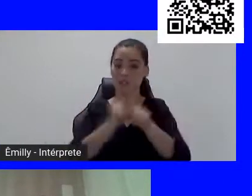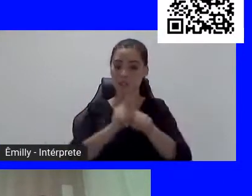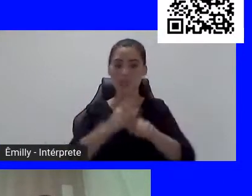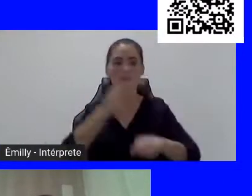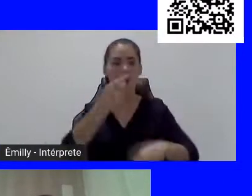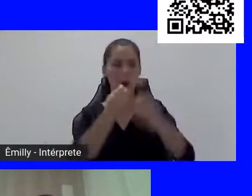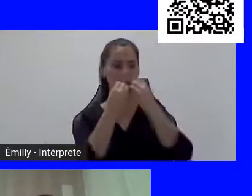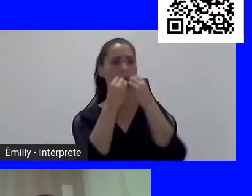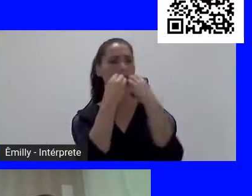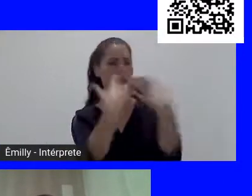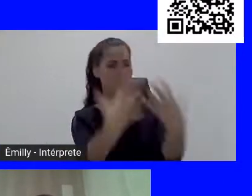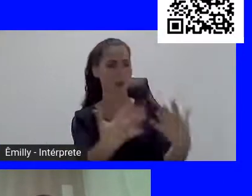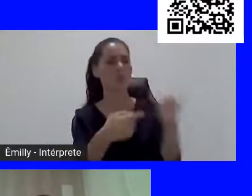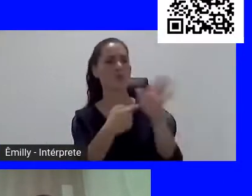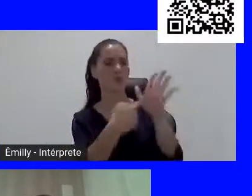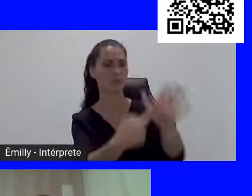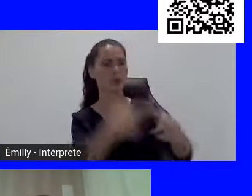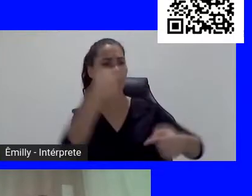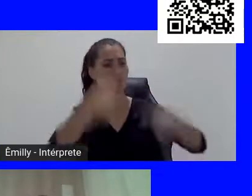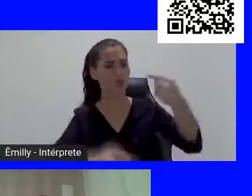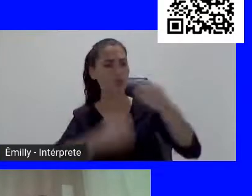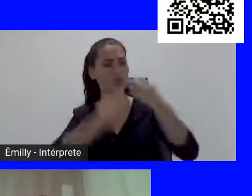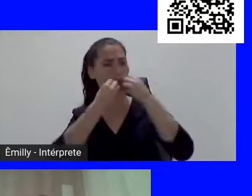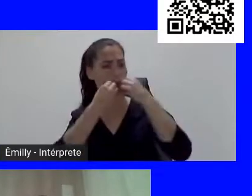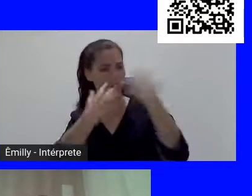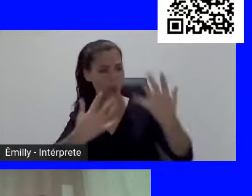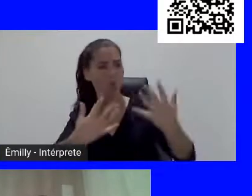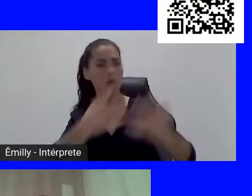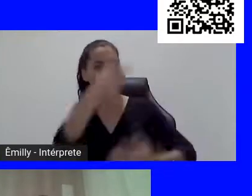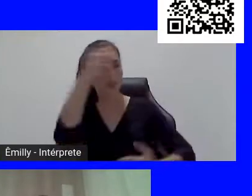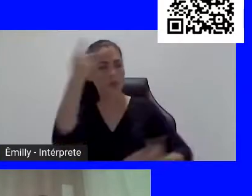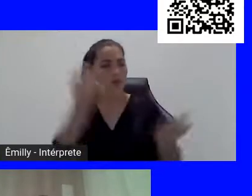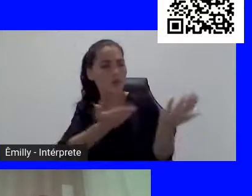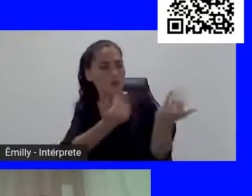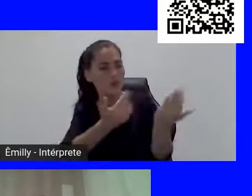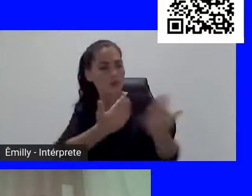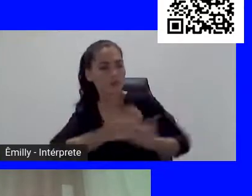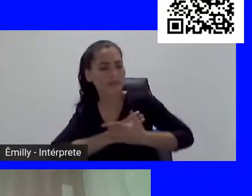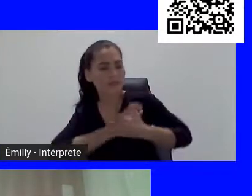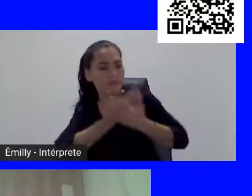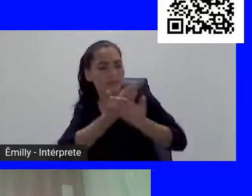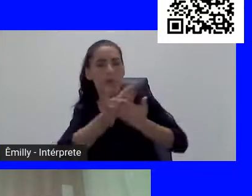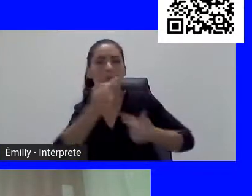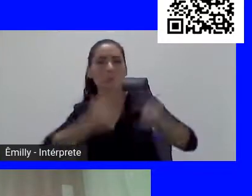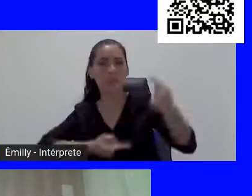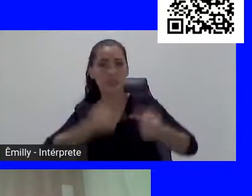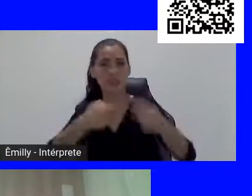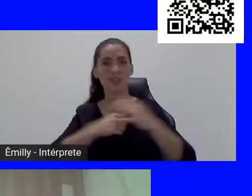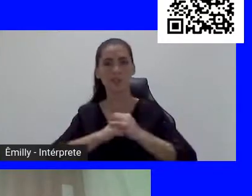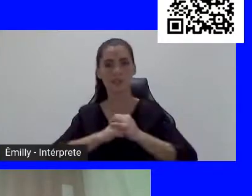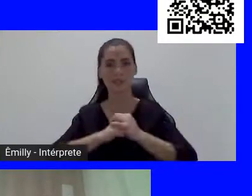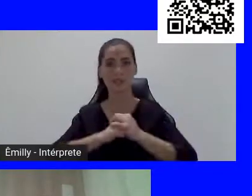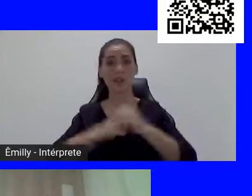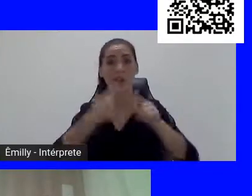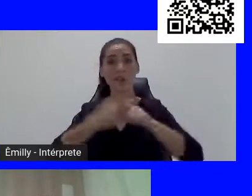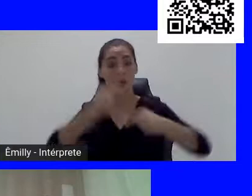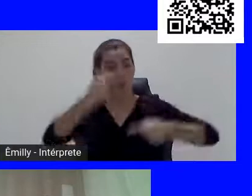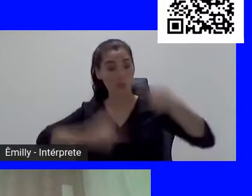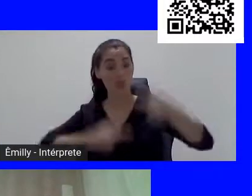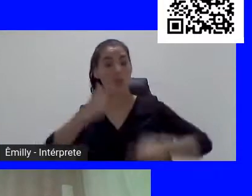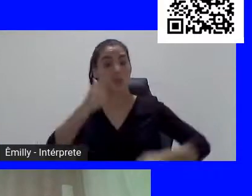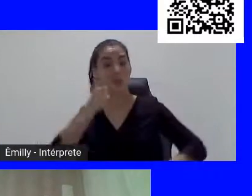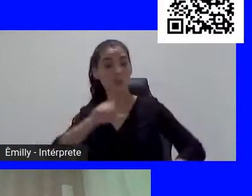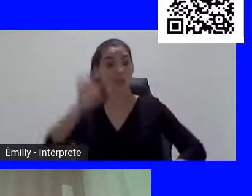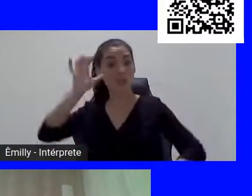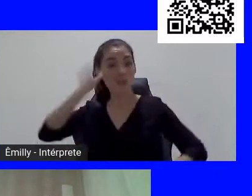apaixone novamente por essa arte que é a política. A política é capaz de realizar sonhos para a vida das pessoas. Não há como fugir